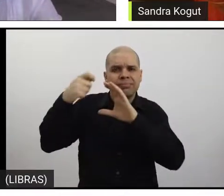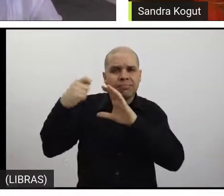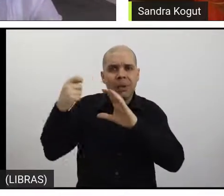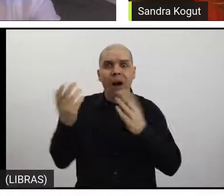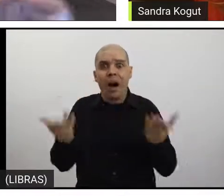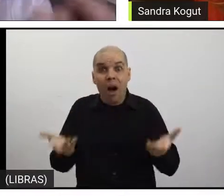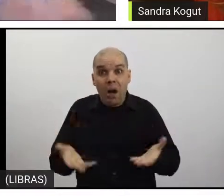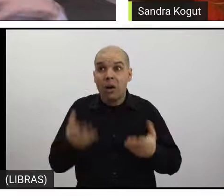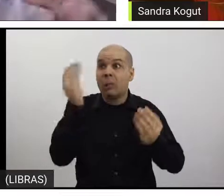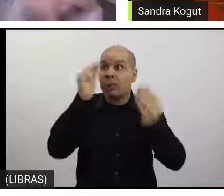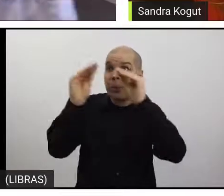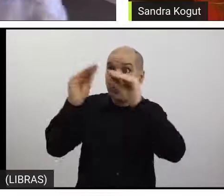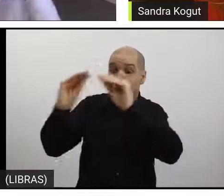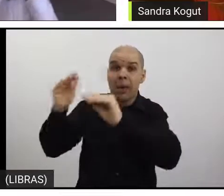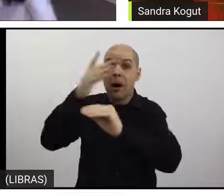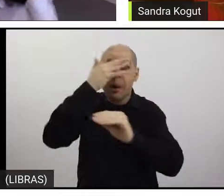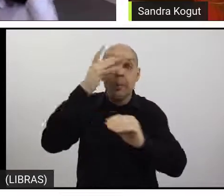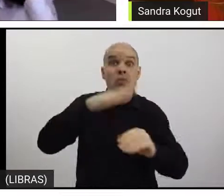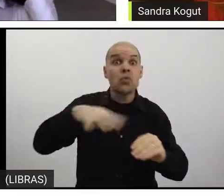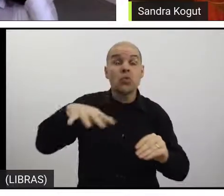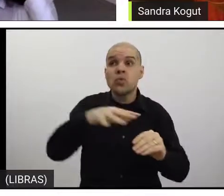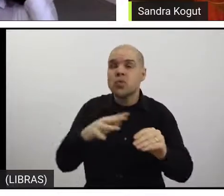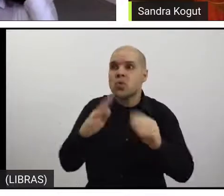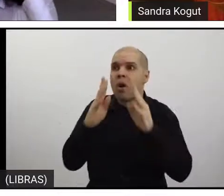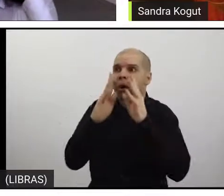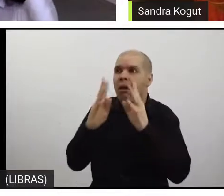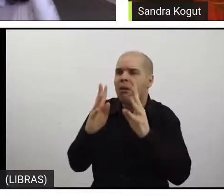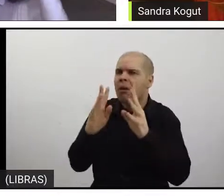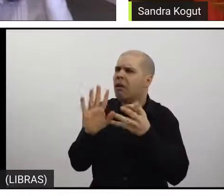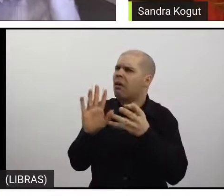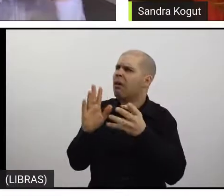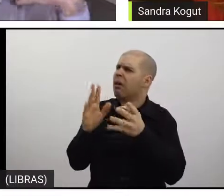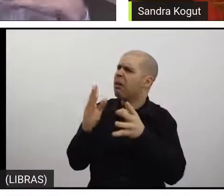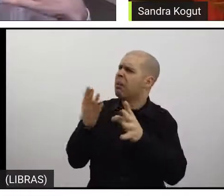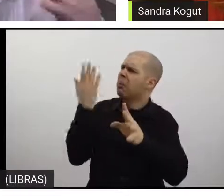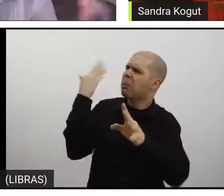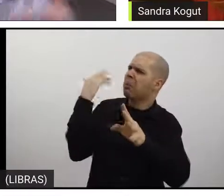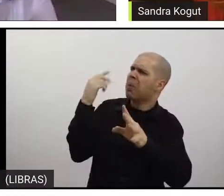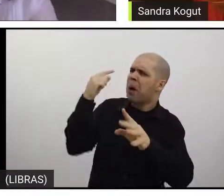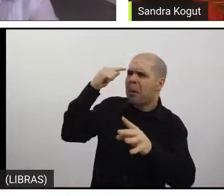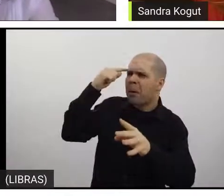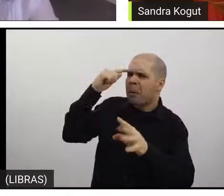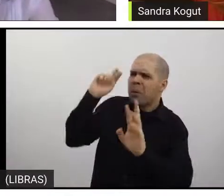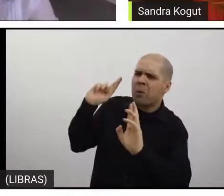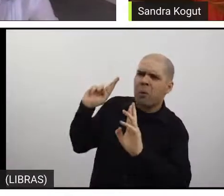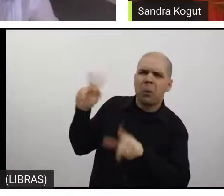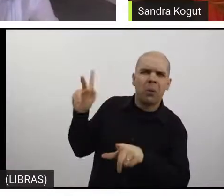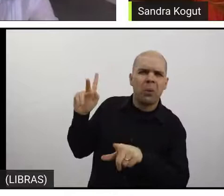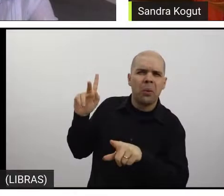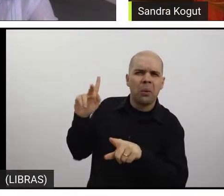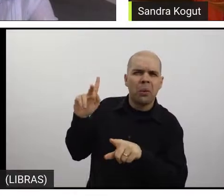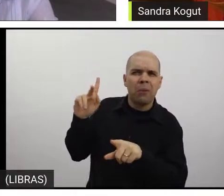videoarte, essas outras formas de pensar, as exibições, e eu estou super feliz